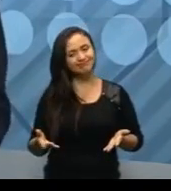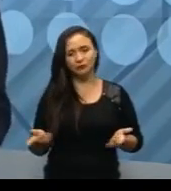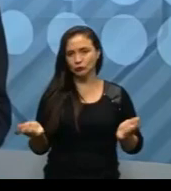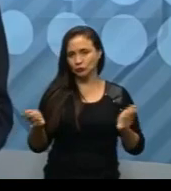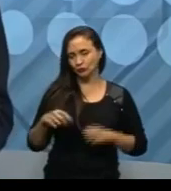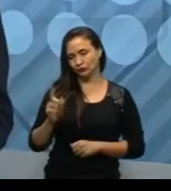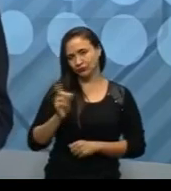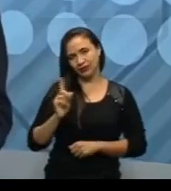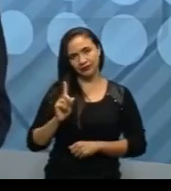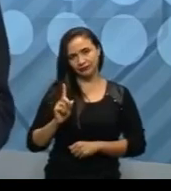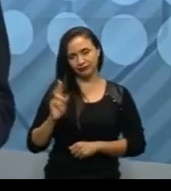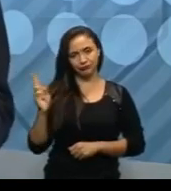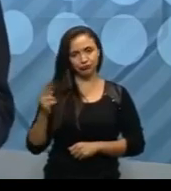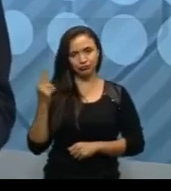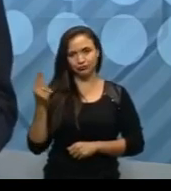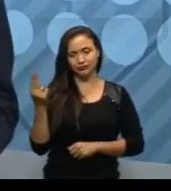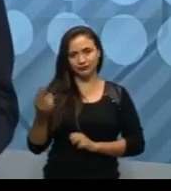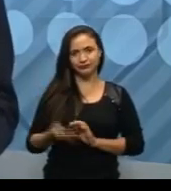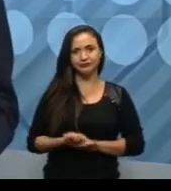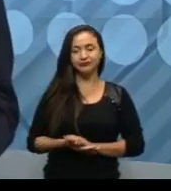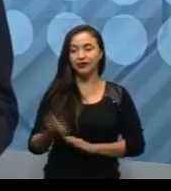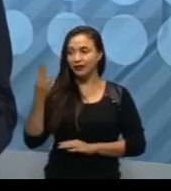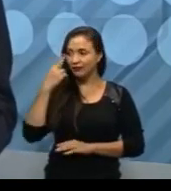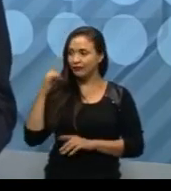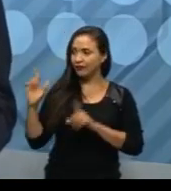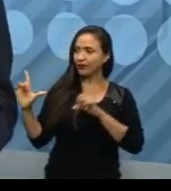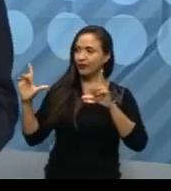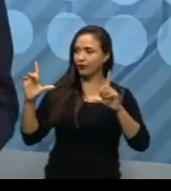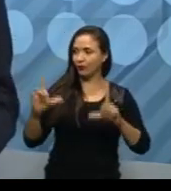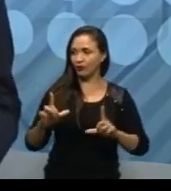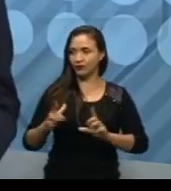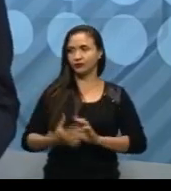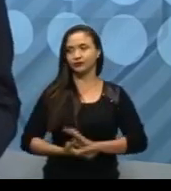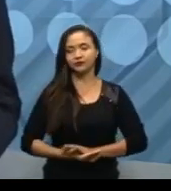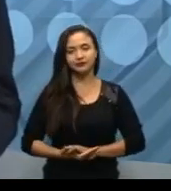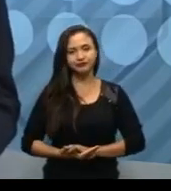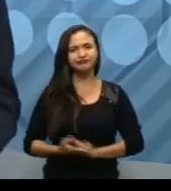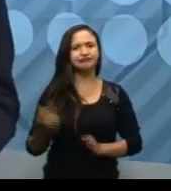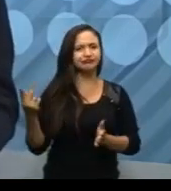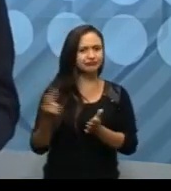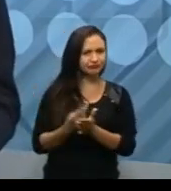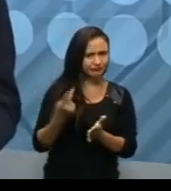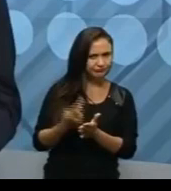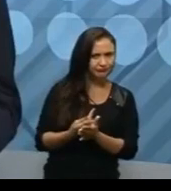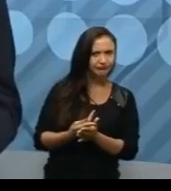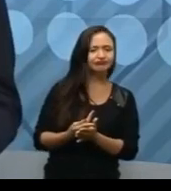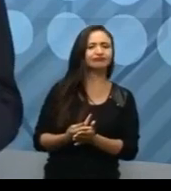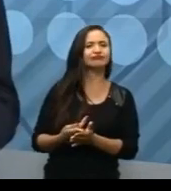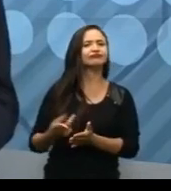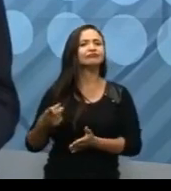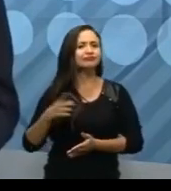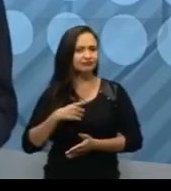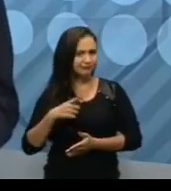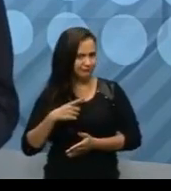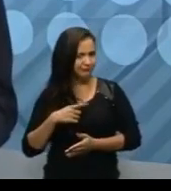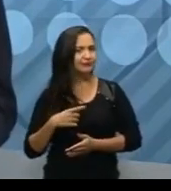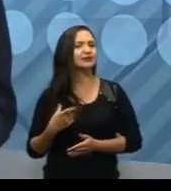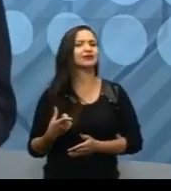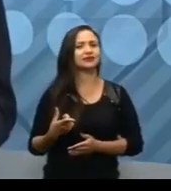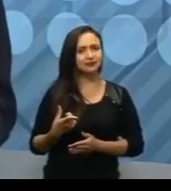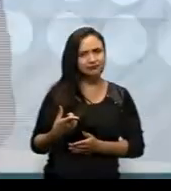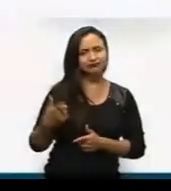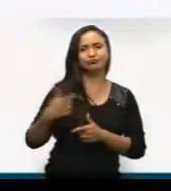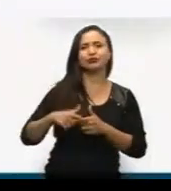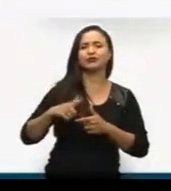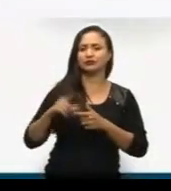vale, né? Não pode. Então, retornando para o quadro, a gente vê que esse erro, ele gera essas consequências. Então, indo para